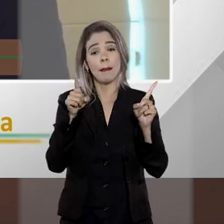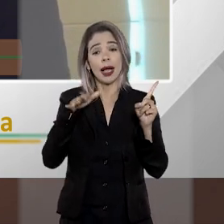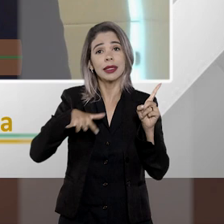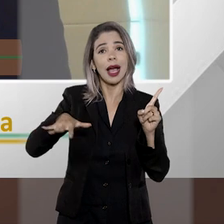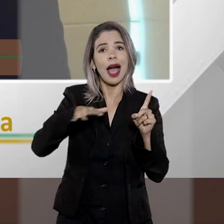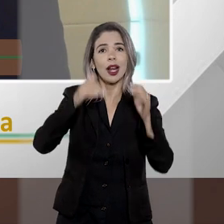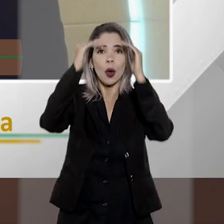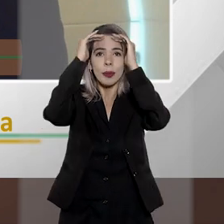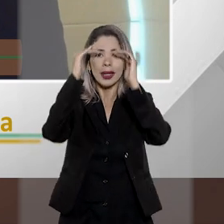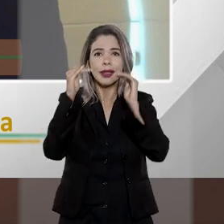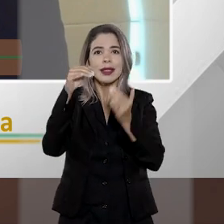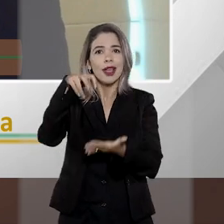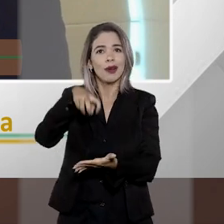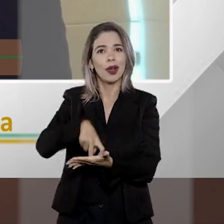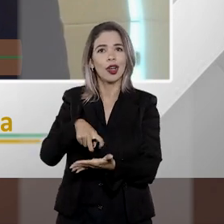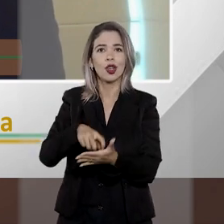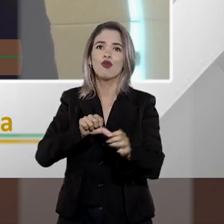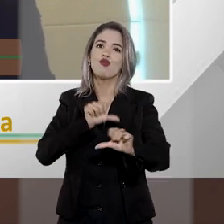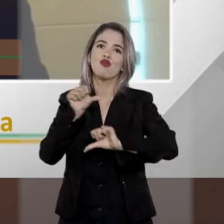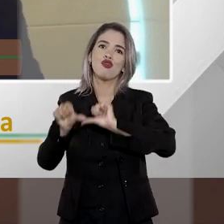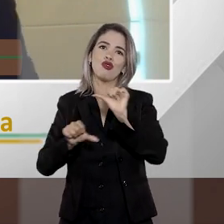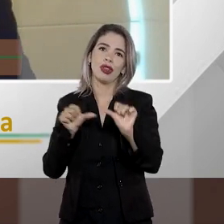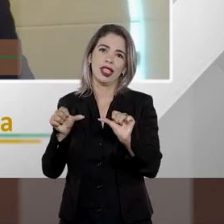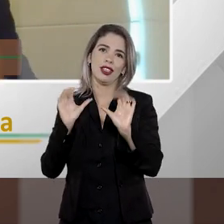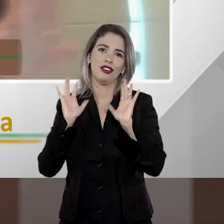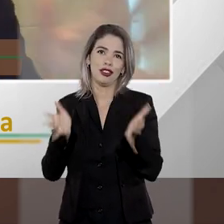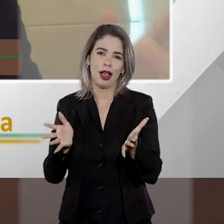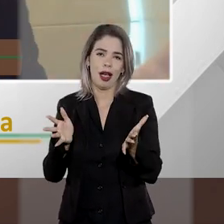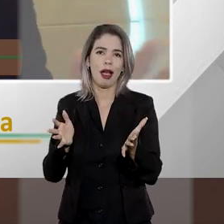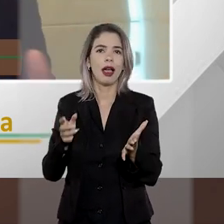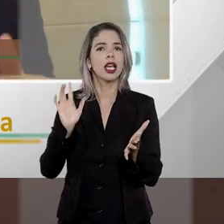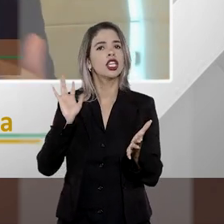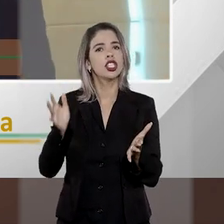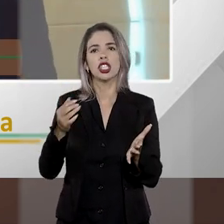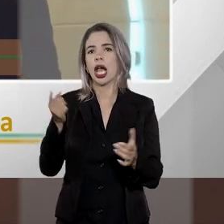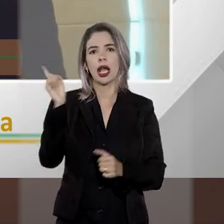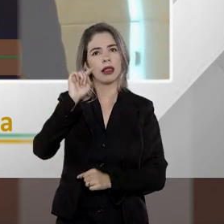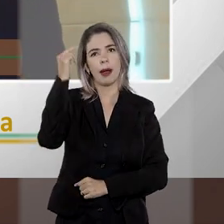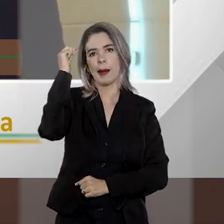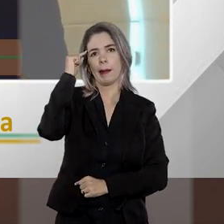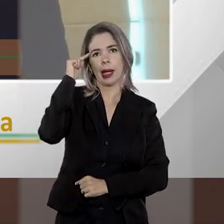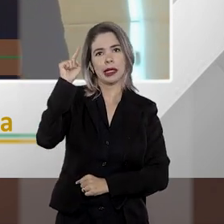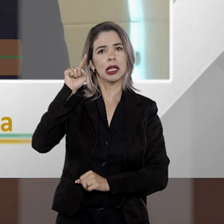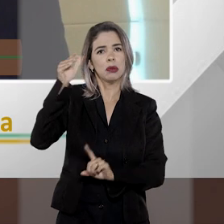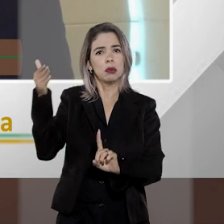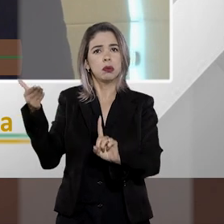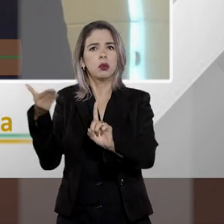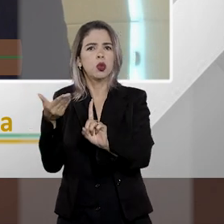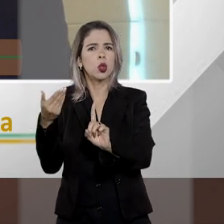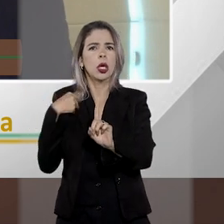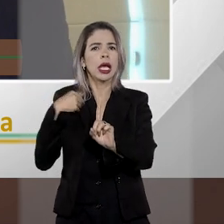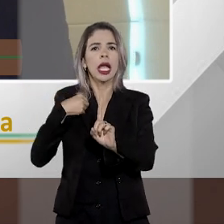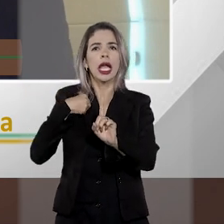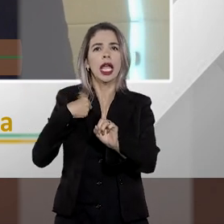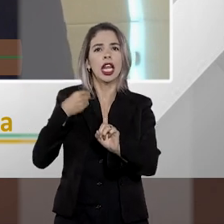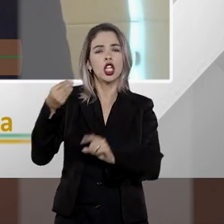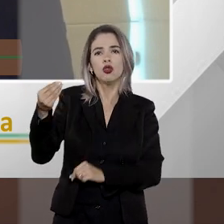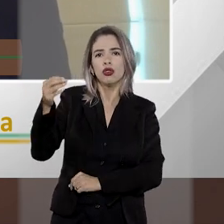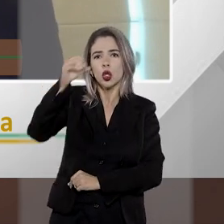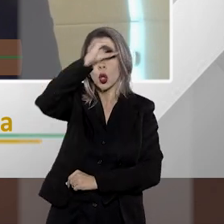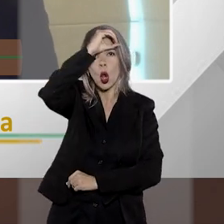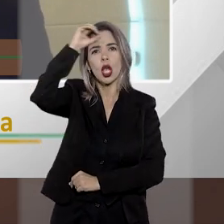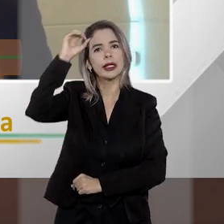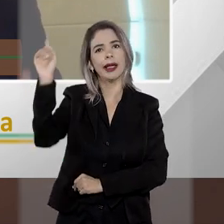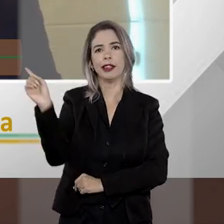relação, né, à execução da pena, o cenário já muda. A gente já afasta a presunção de inocência e a gente já transforma aqui